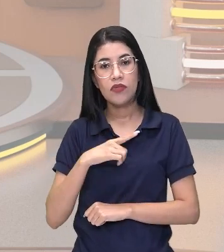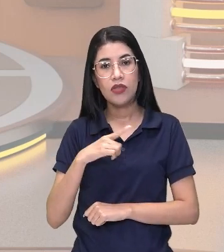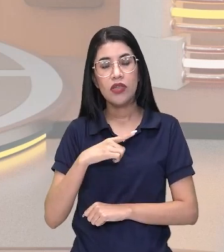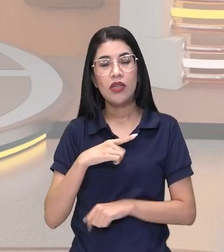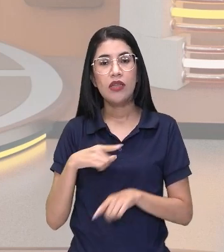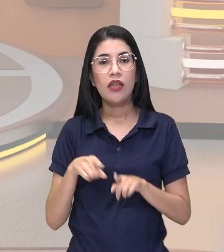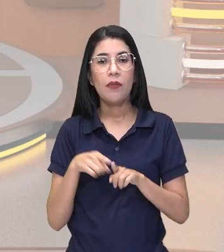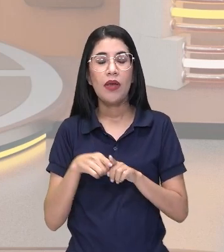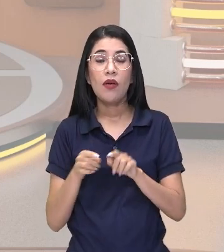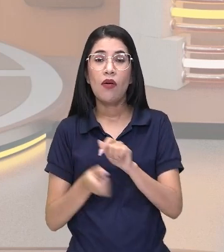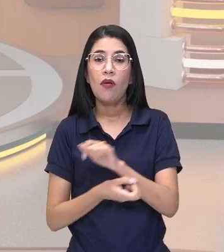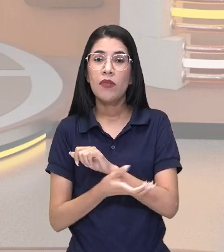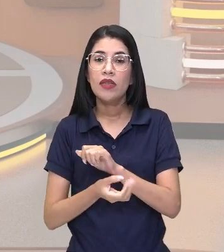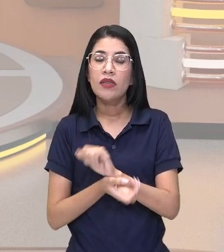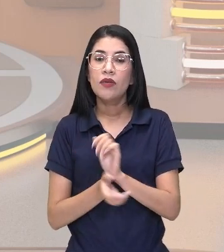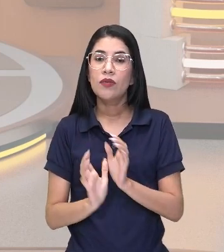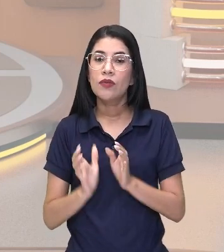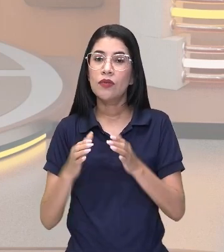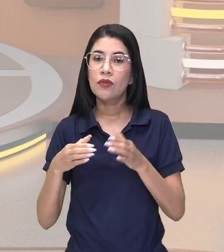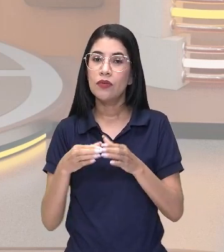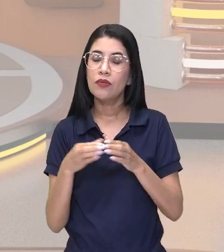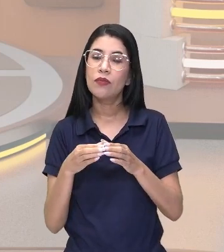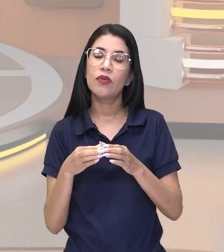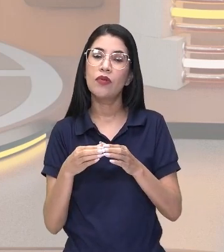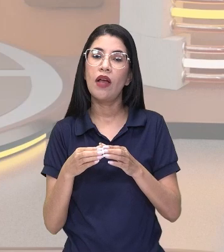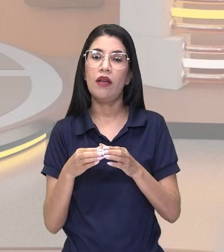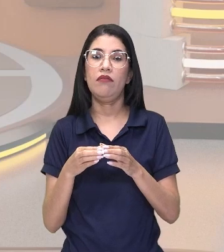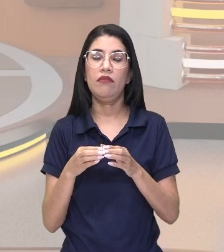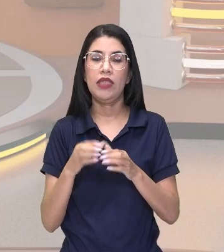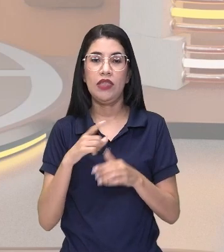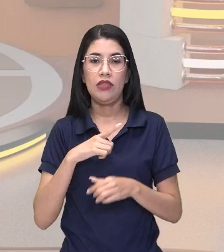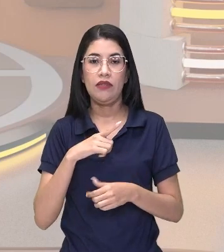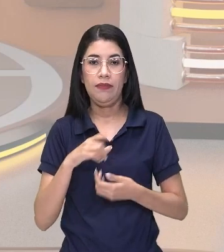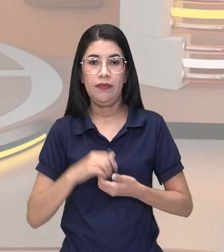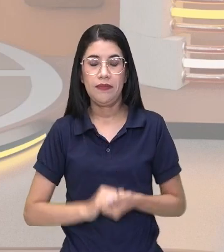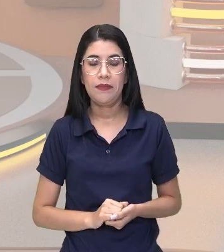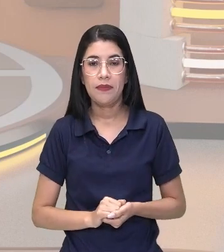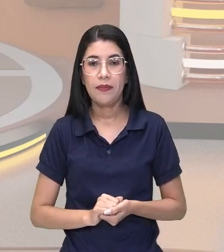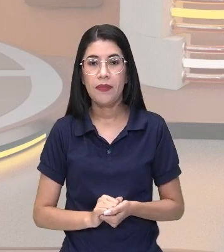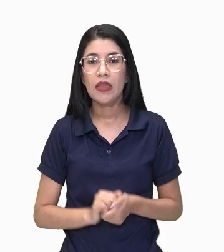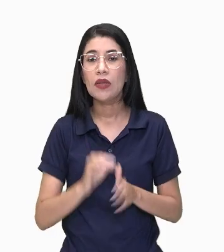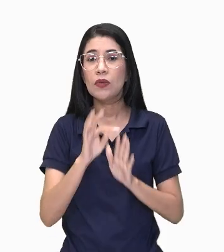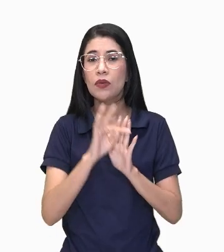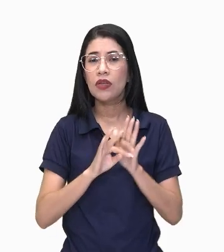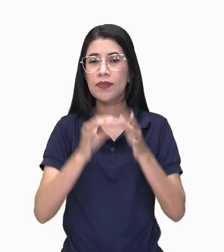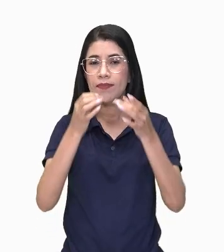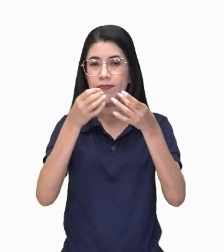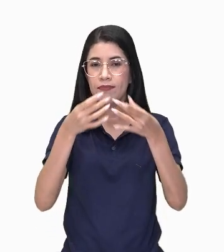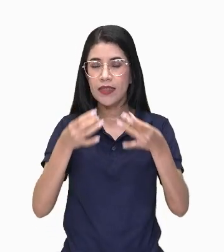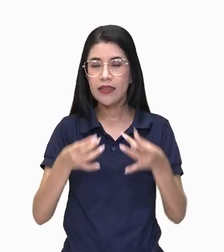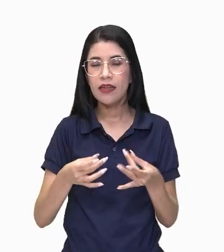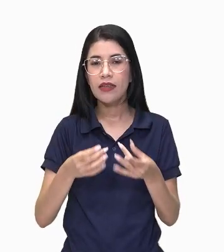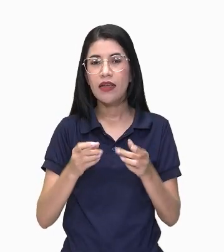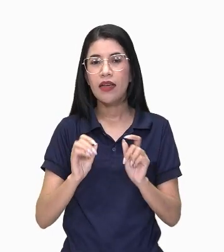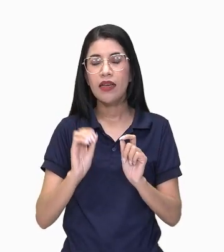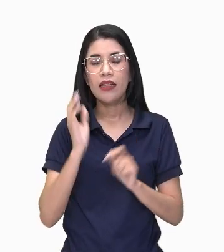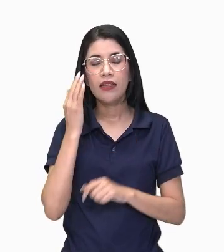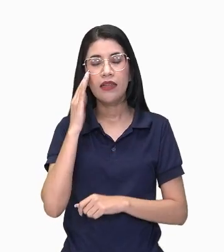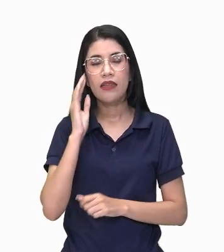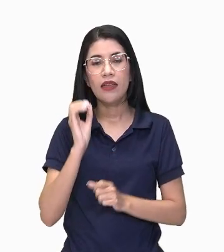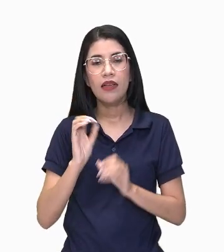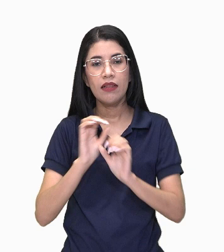que o clero estava ali mergulhado naquele momento. Vamos então ao texto para a gente compreender um pouquinho